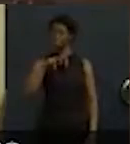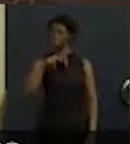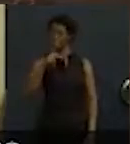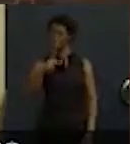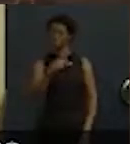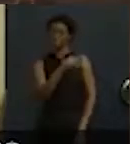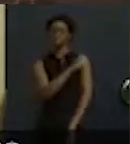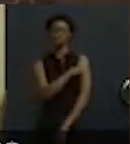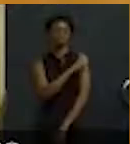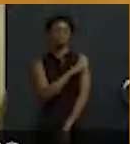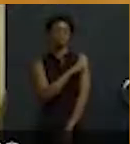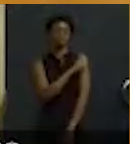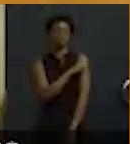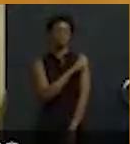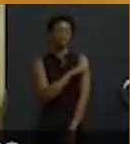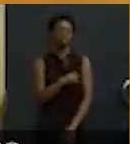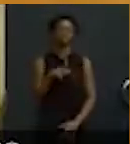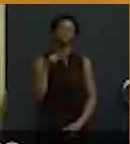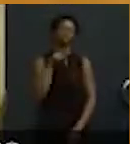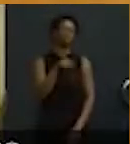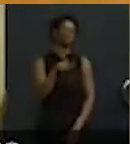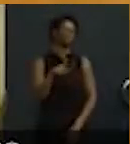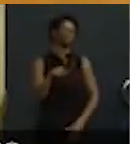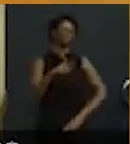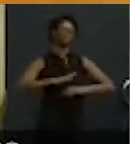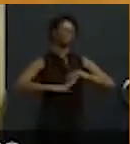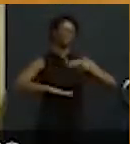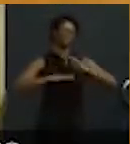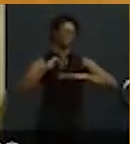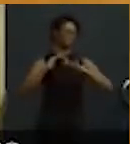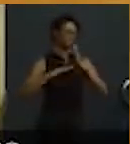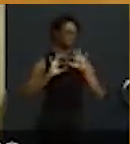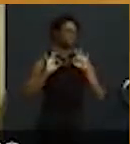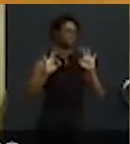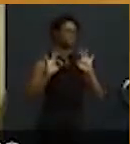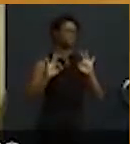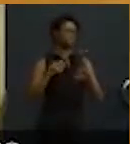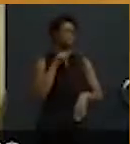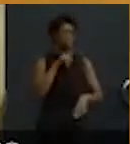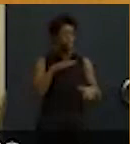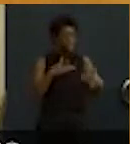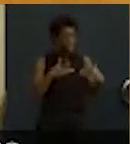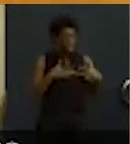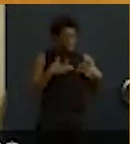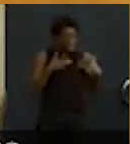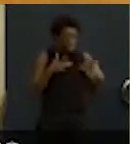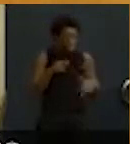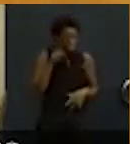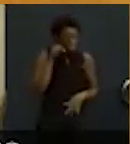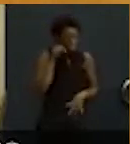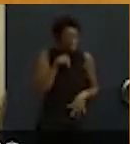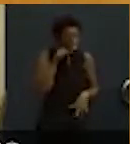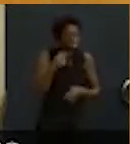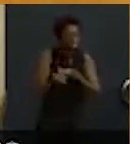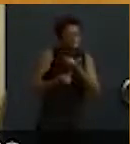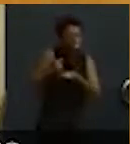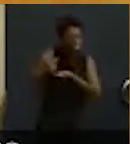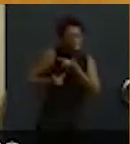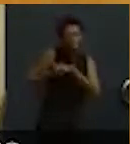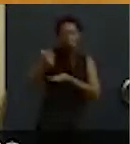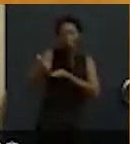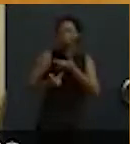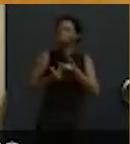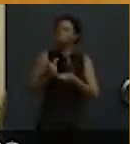Janeiro uma carreira irretocável. Seu zelo nos deveres funcionais, bem como a sua